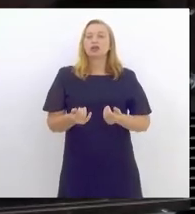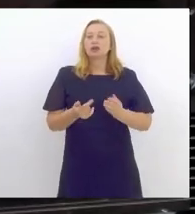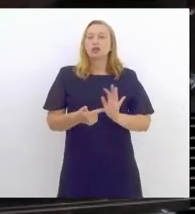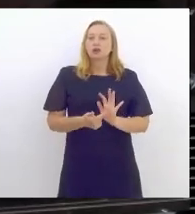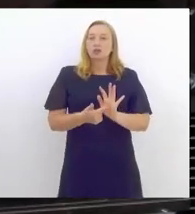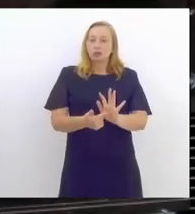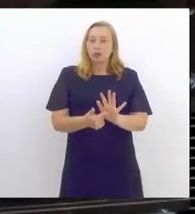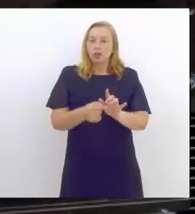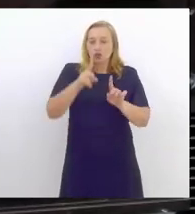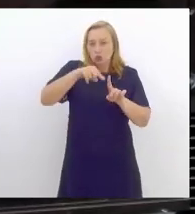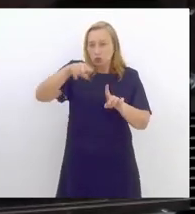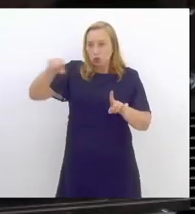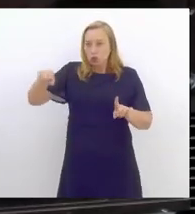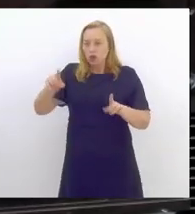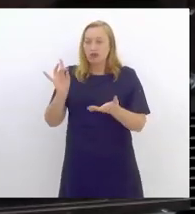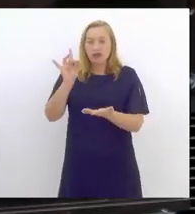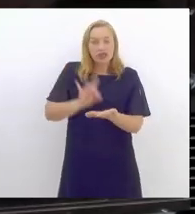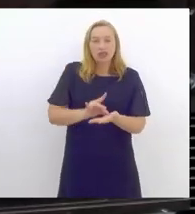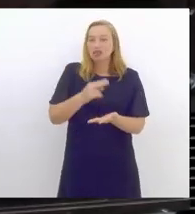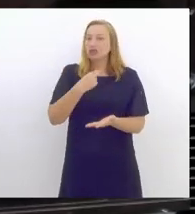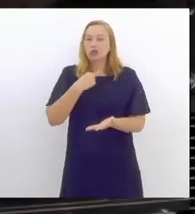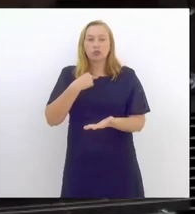se pode recusar.